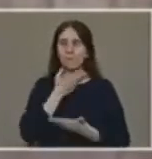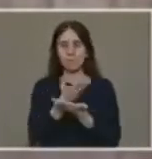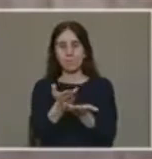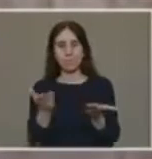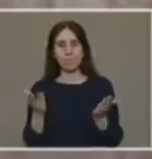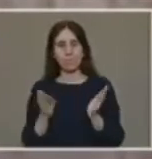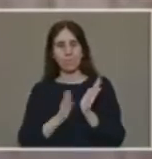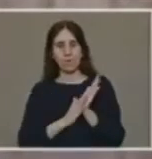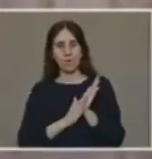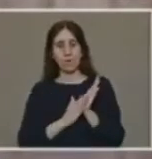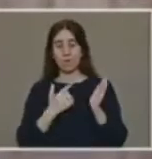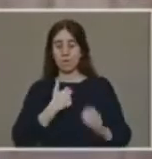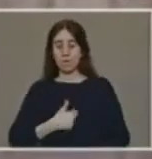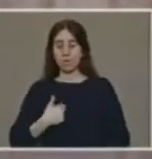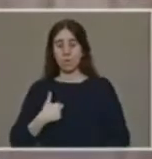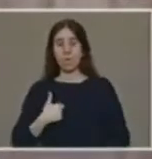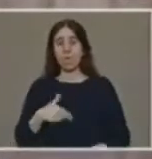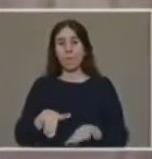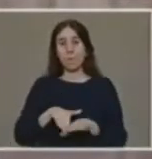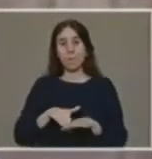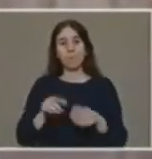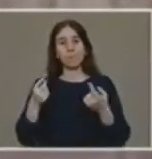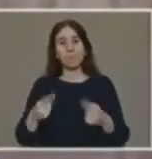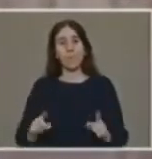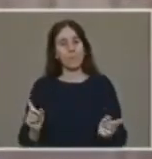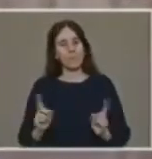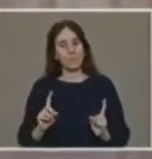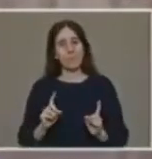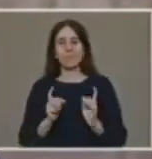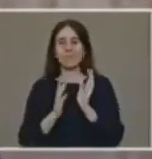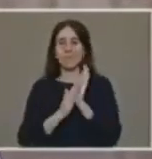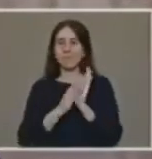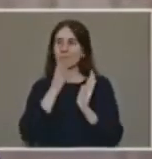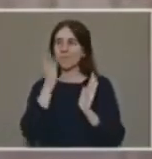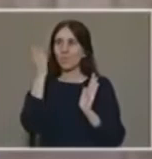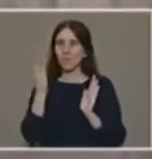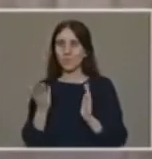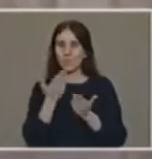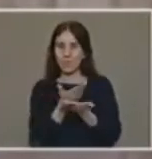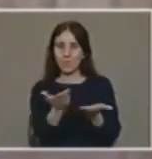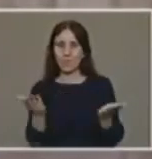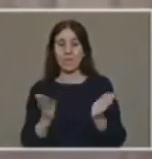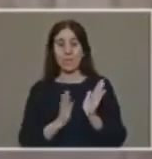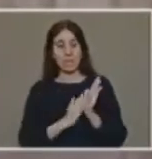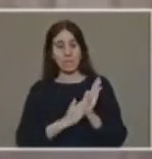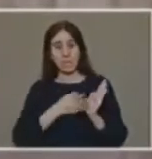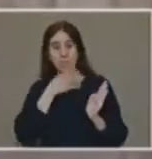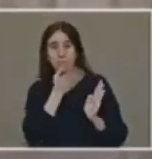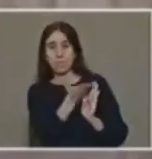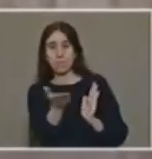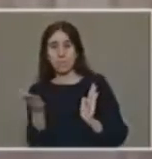não basta ser cristãos praticantes, é preciso dar testemunho dele. Ser testemunha é fazer eco